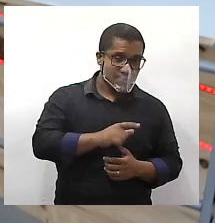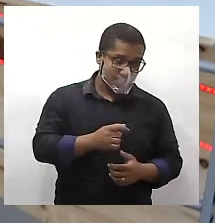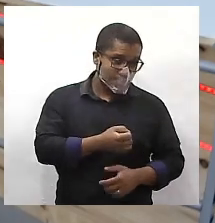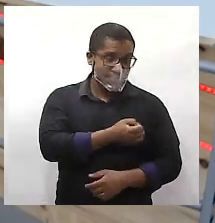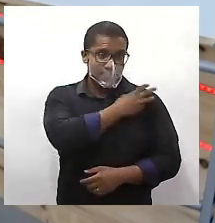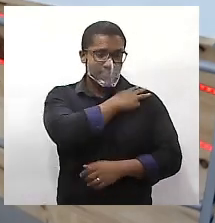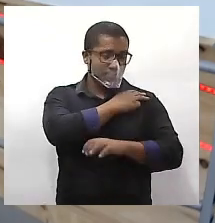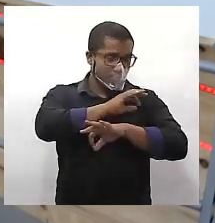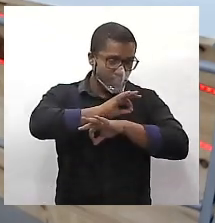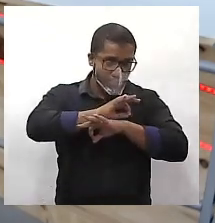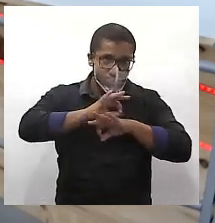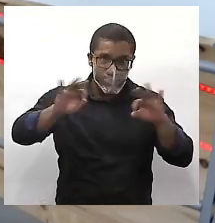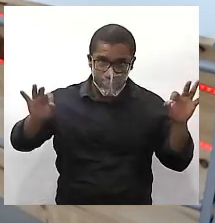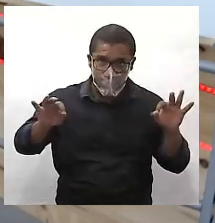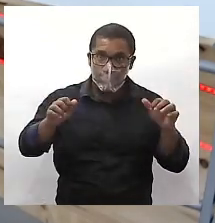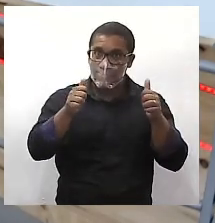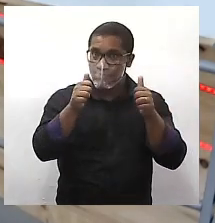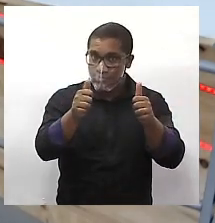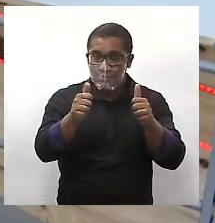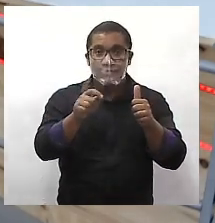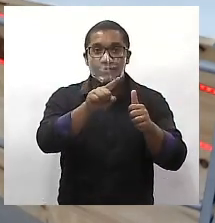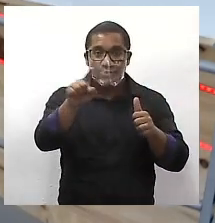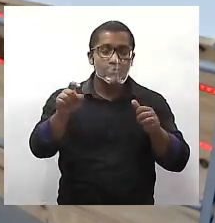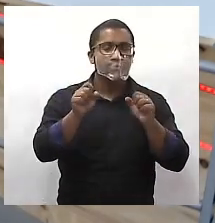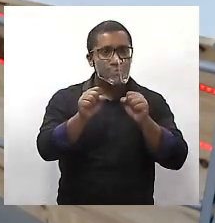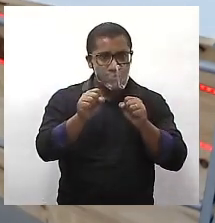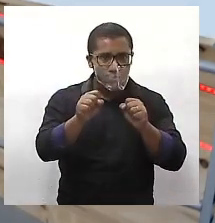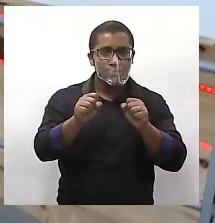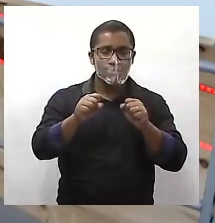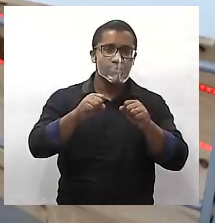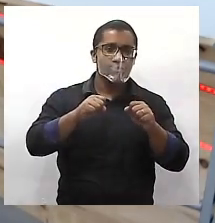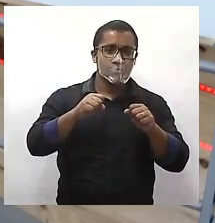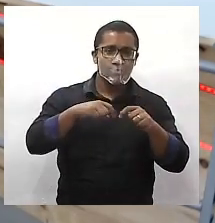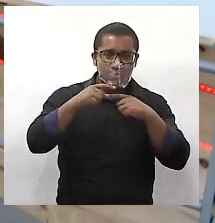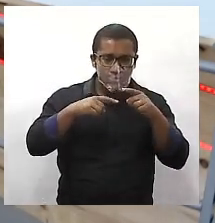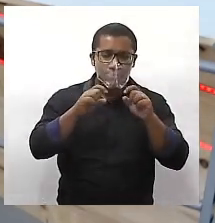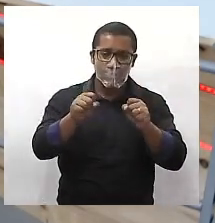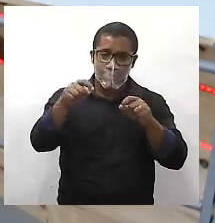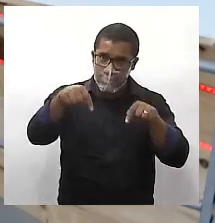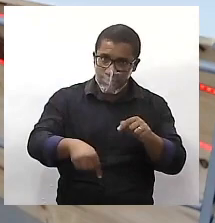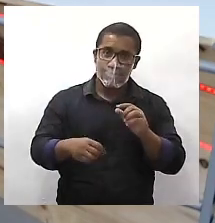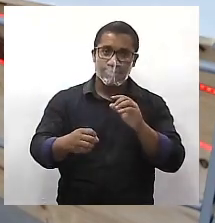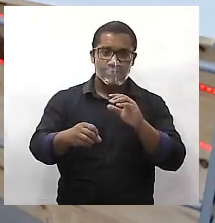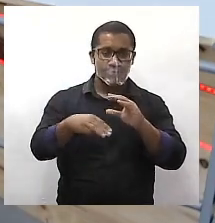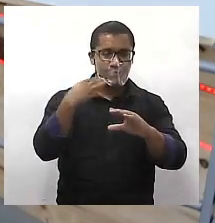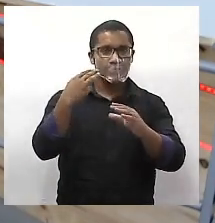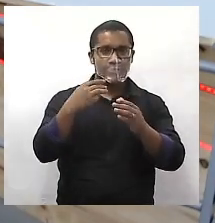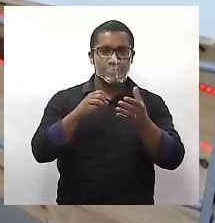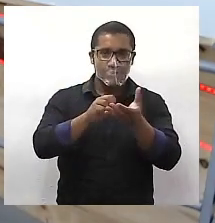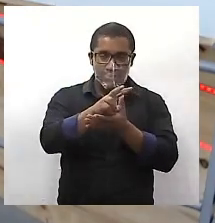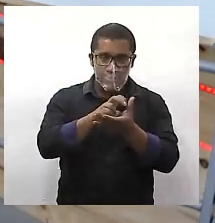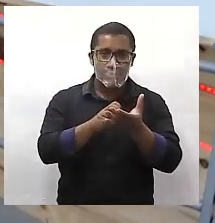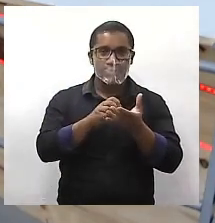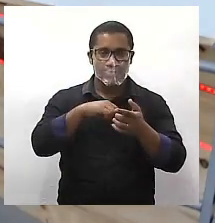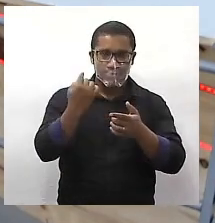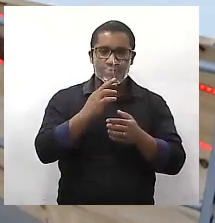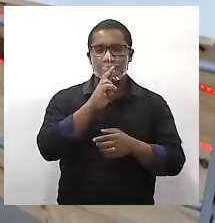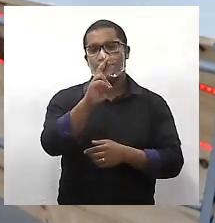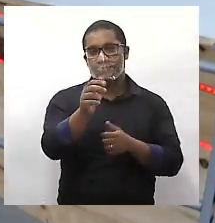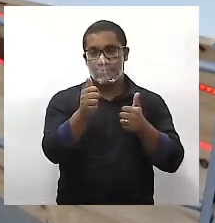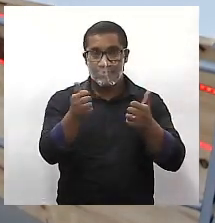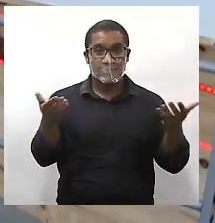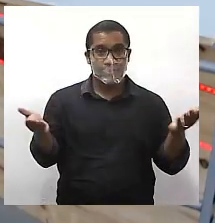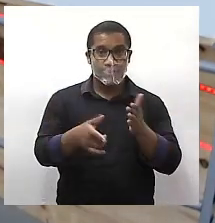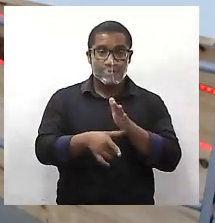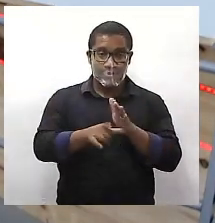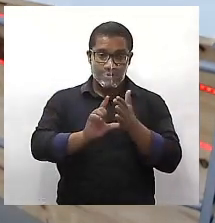ano possível, tá? E assim, pode contar com tudo aqui, pode contar com a gente do EducaPE, beleza? Antes da gente começar oficialmente o